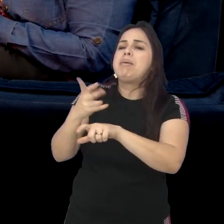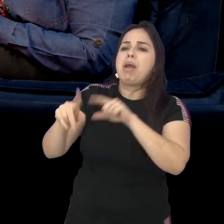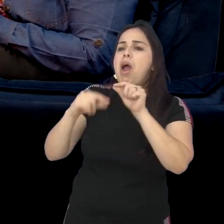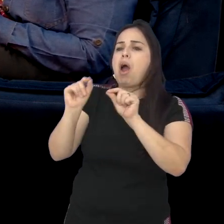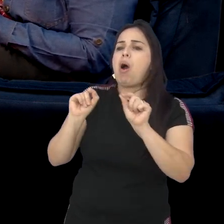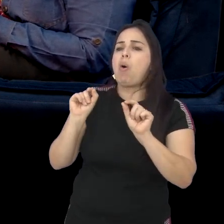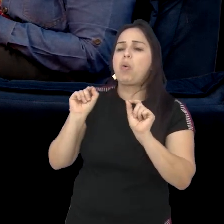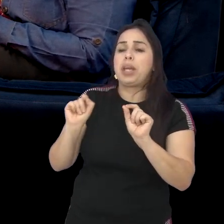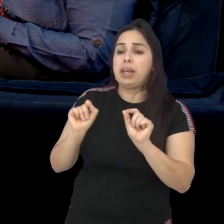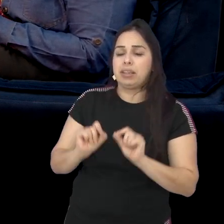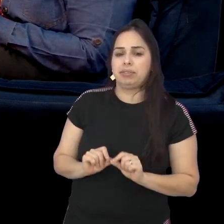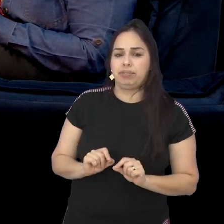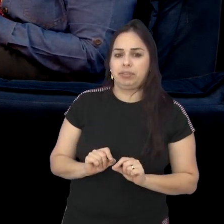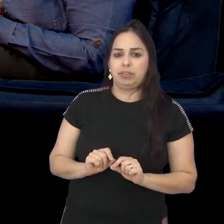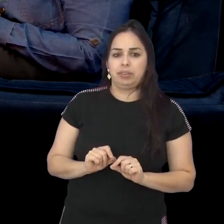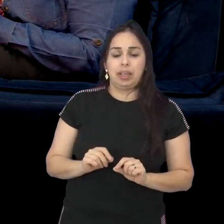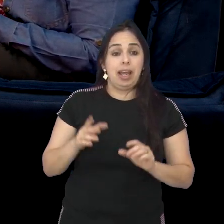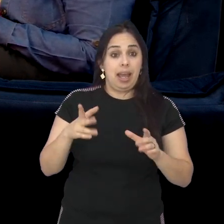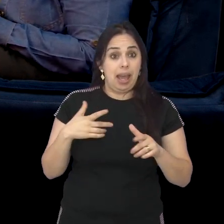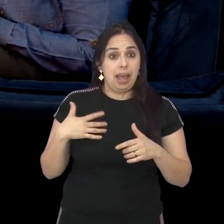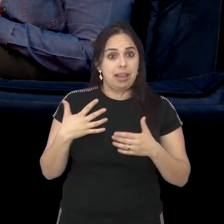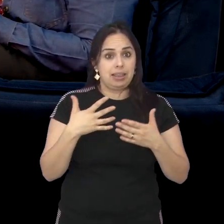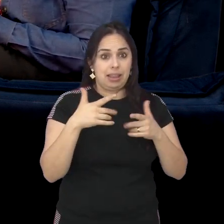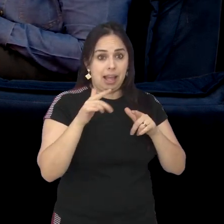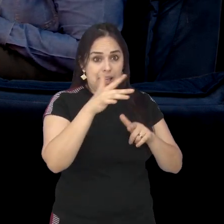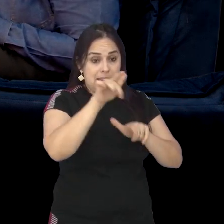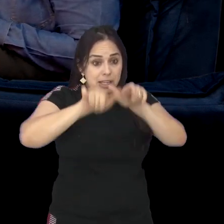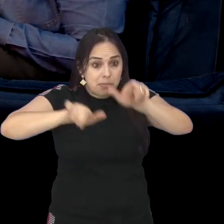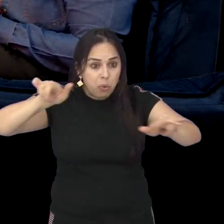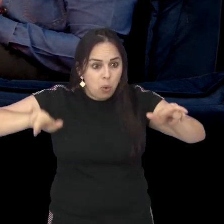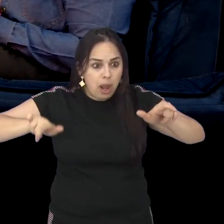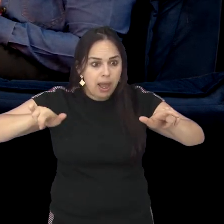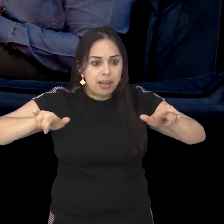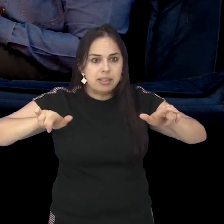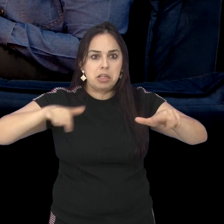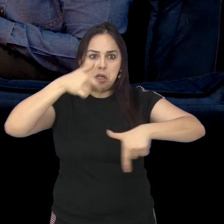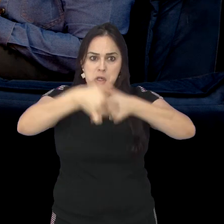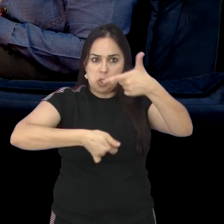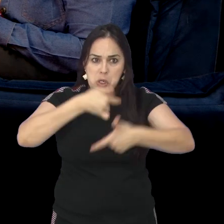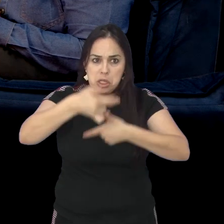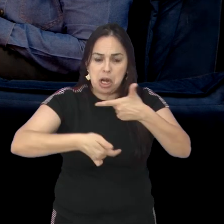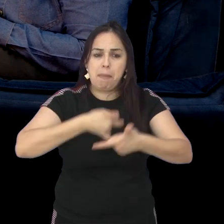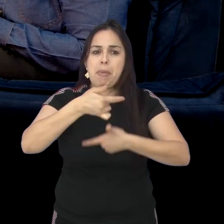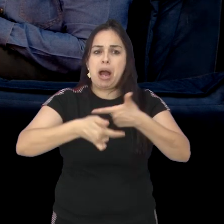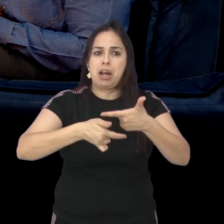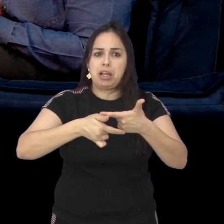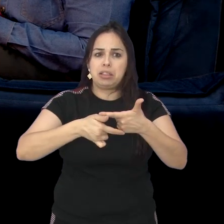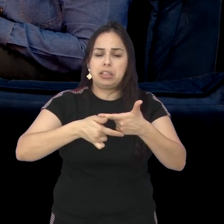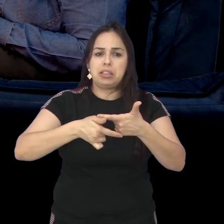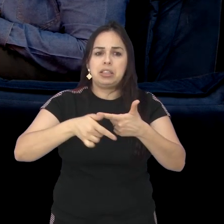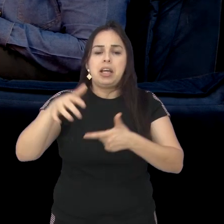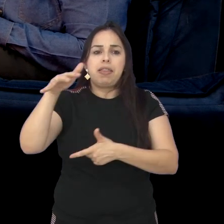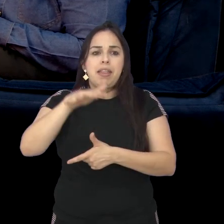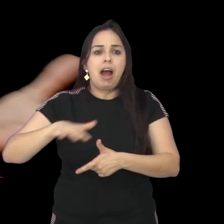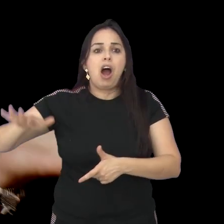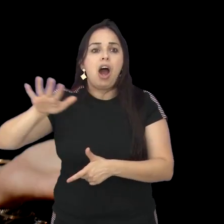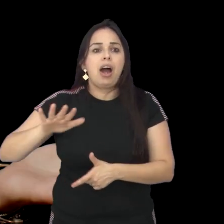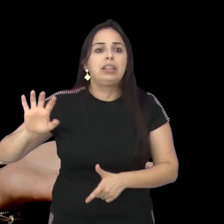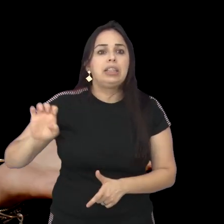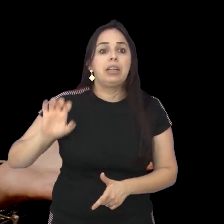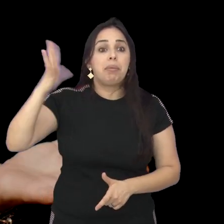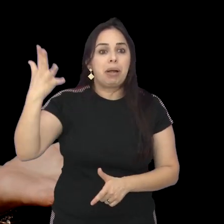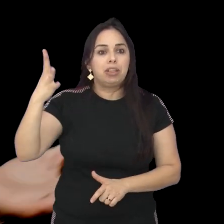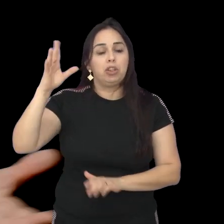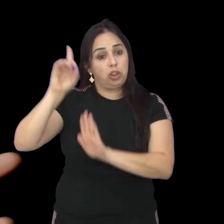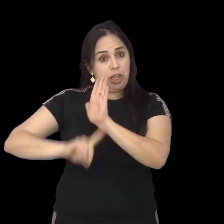prêmio? É dado para as mulheres que se destacam na cobertura de eventos